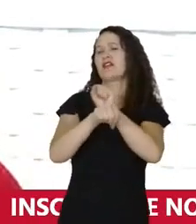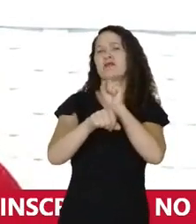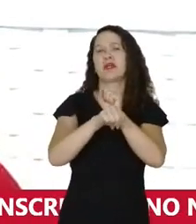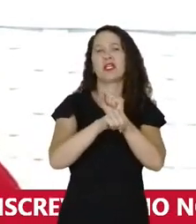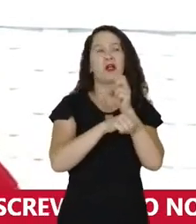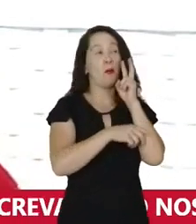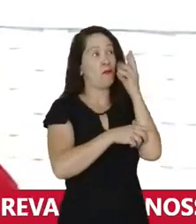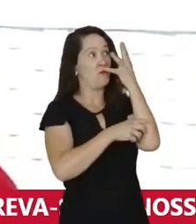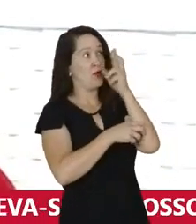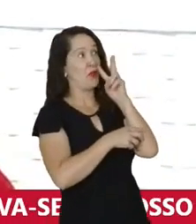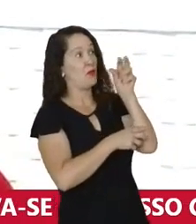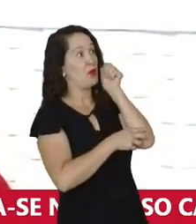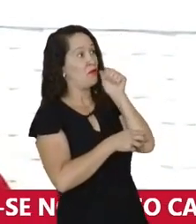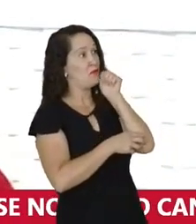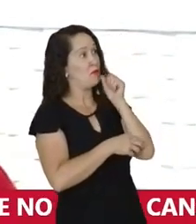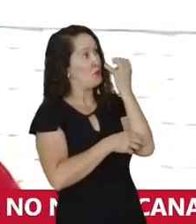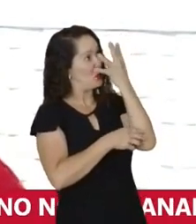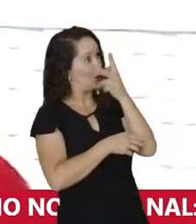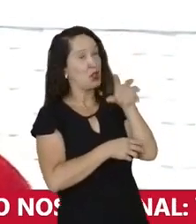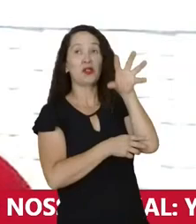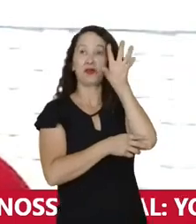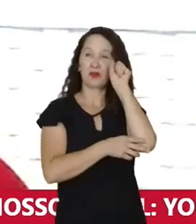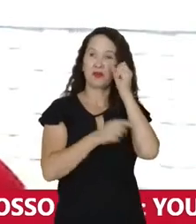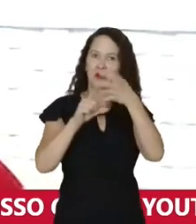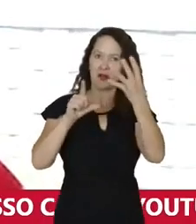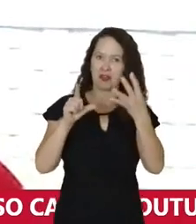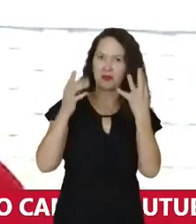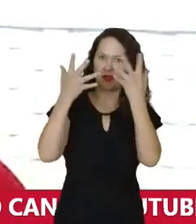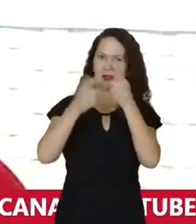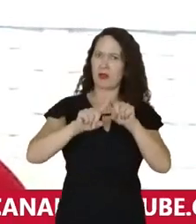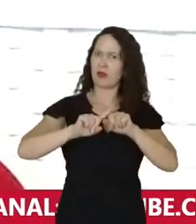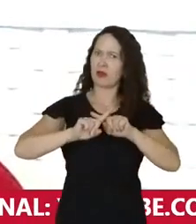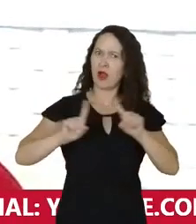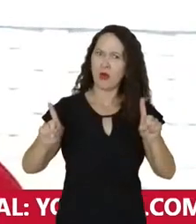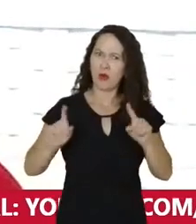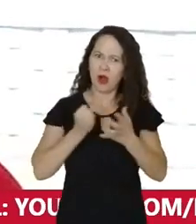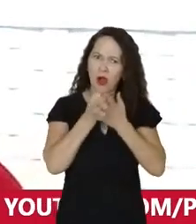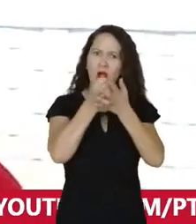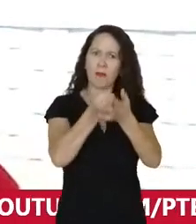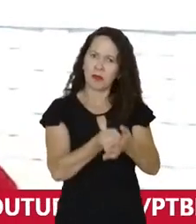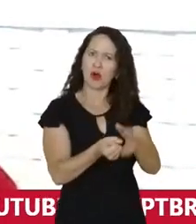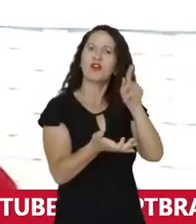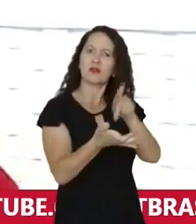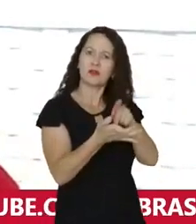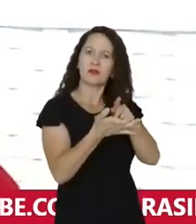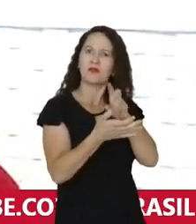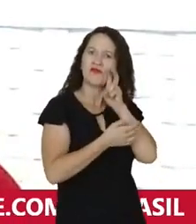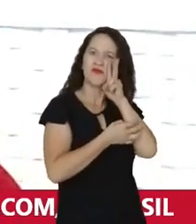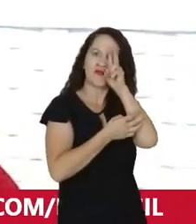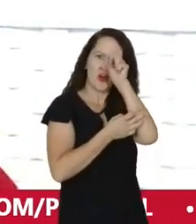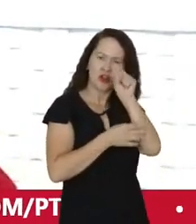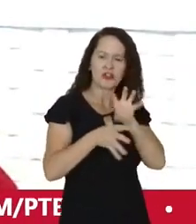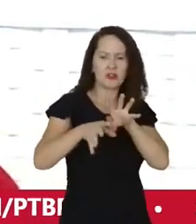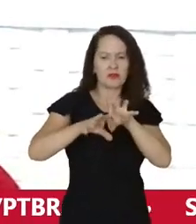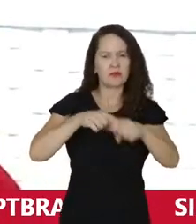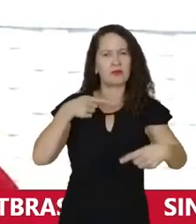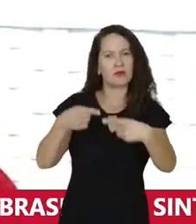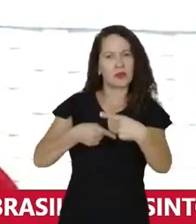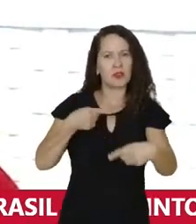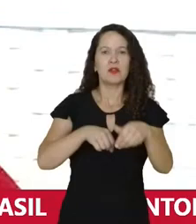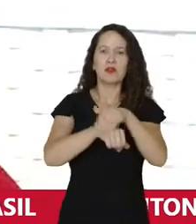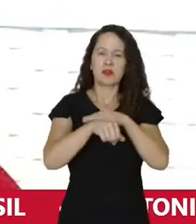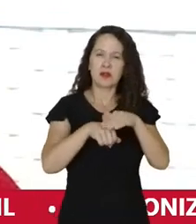ouvir mulher falando, LGBT falando, mas que nos apoiem firmemente na formação política, nos